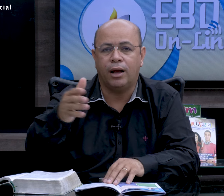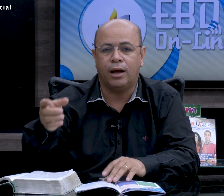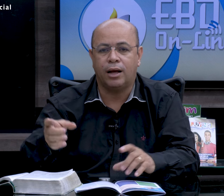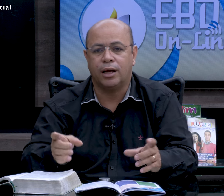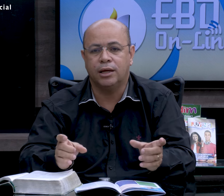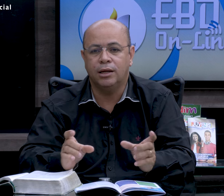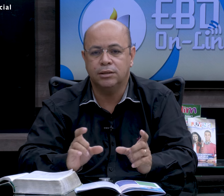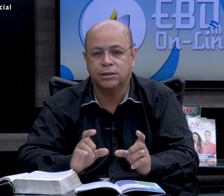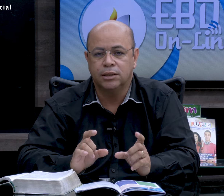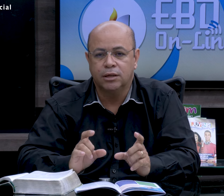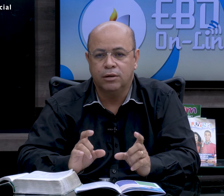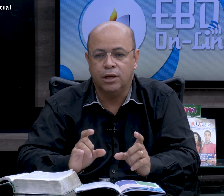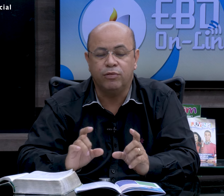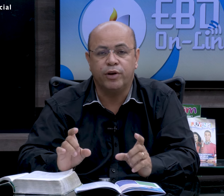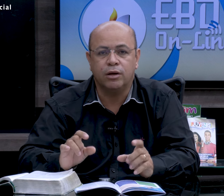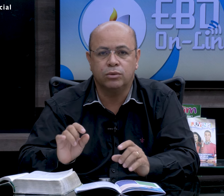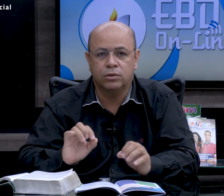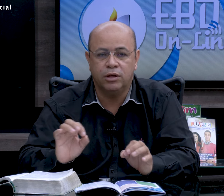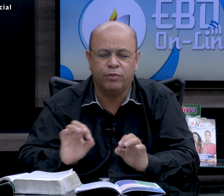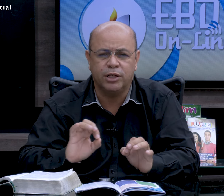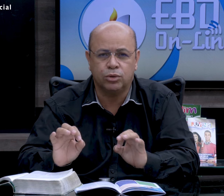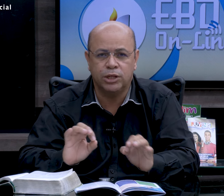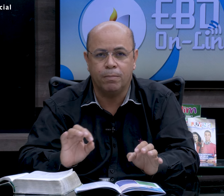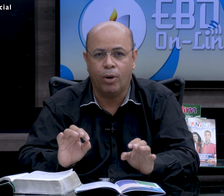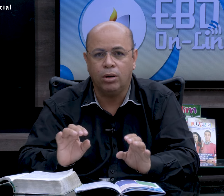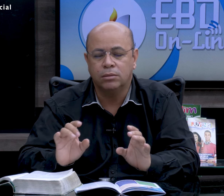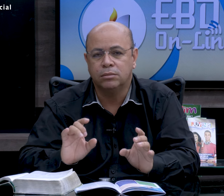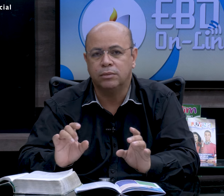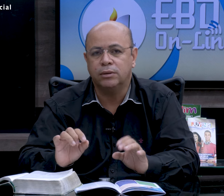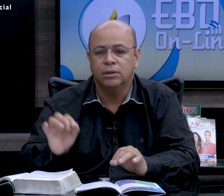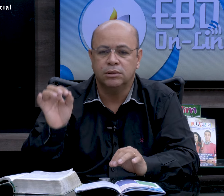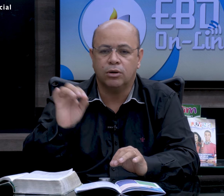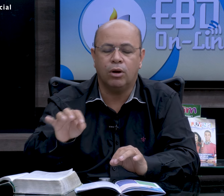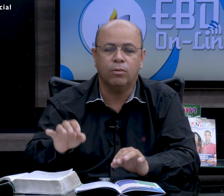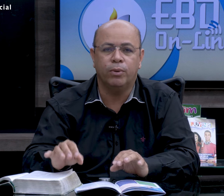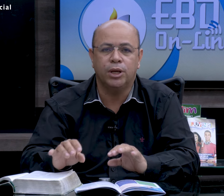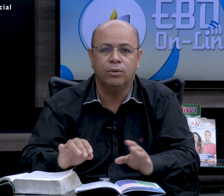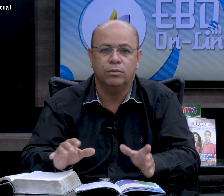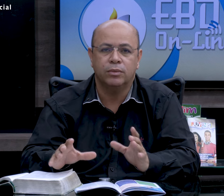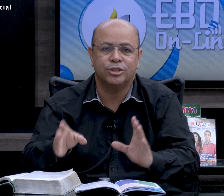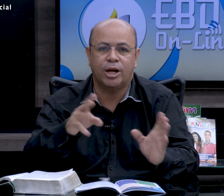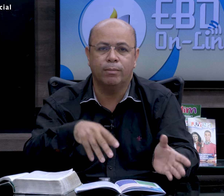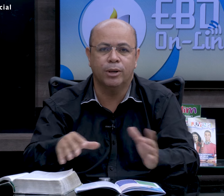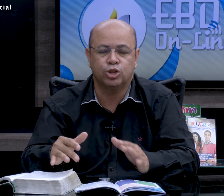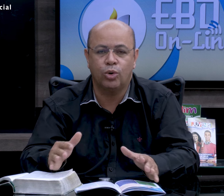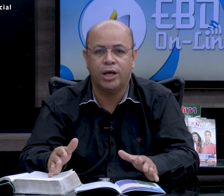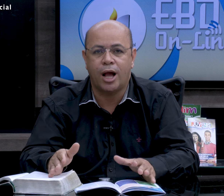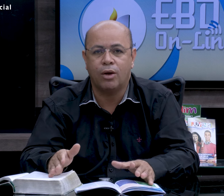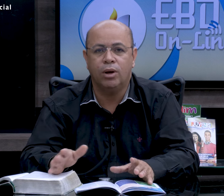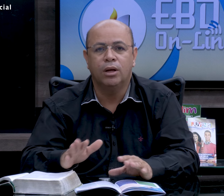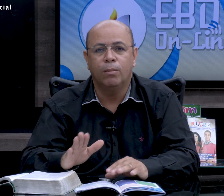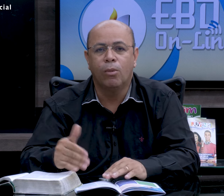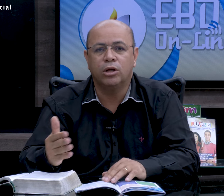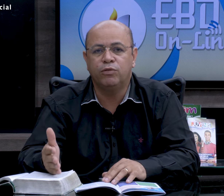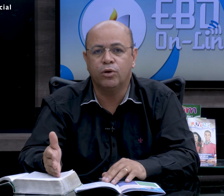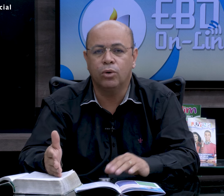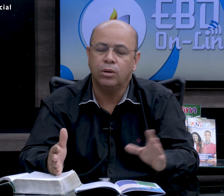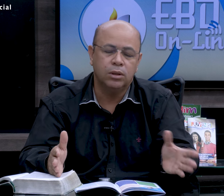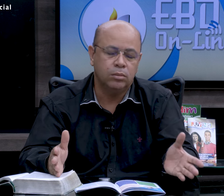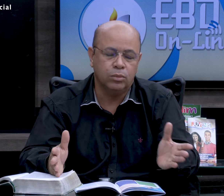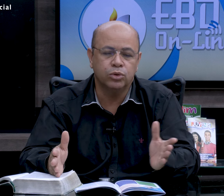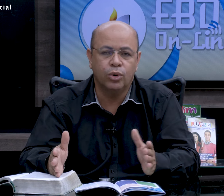até a a aqueles refes refrescos em pó né você coloca um pouquinho n já manchou ali a água